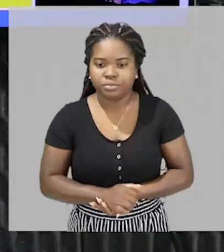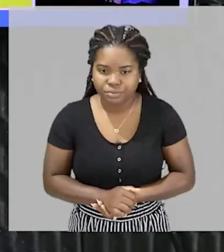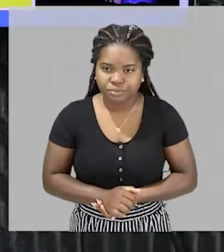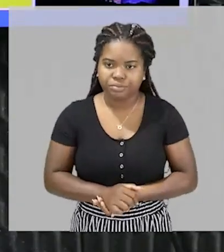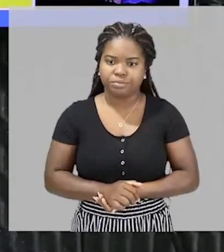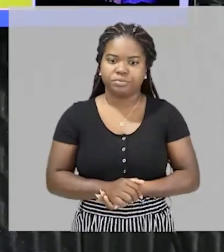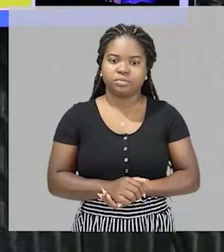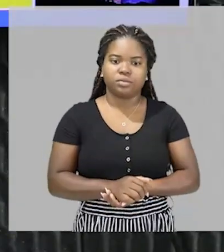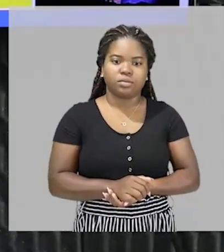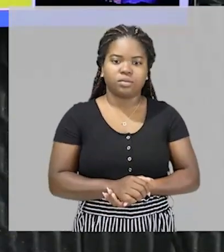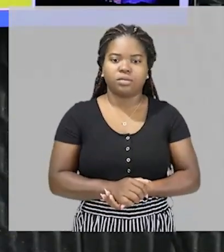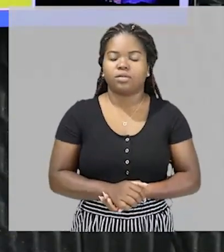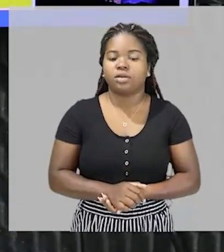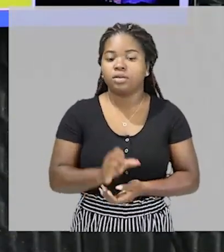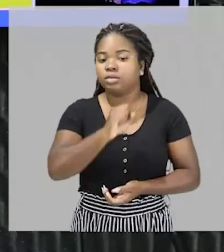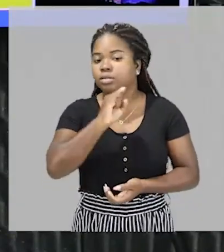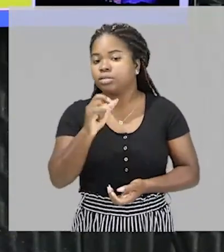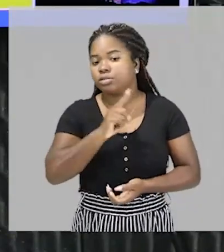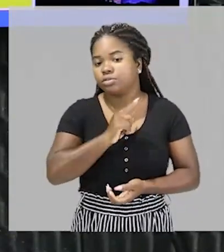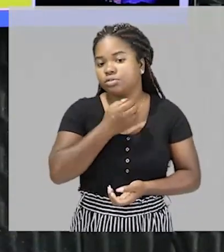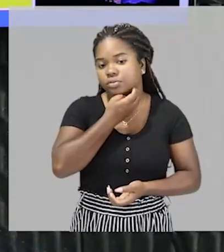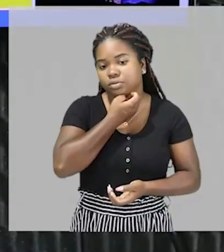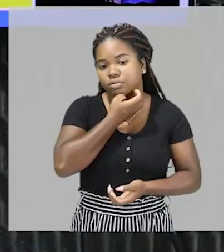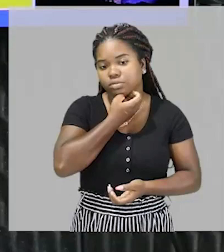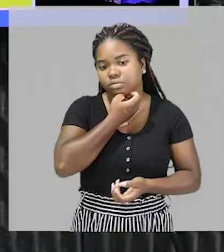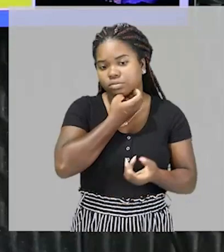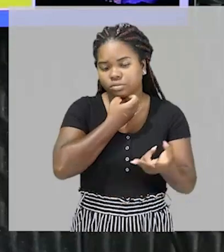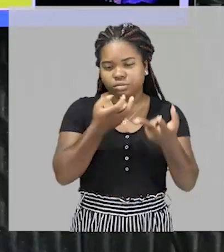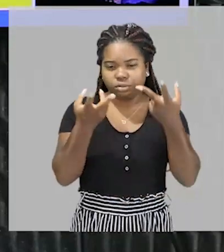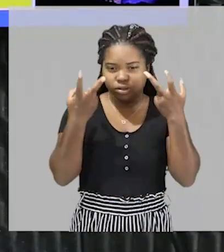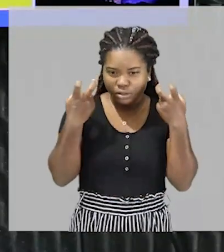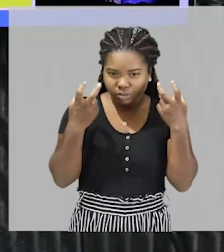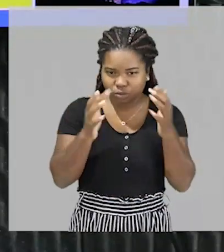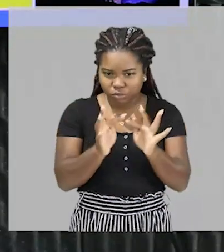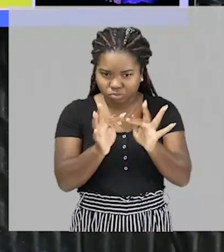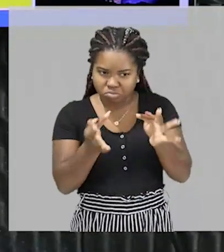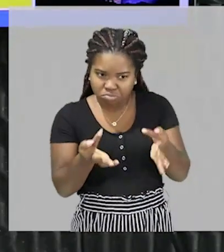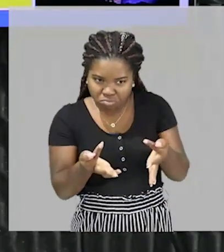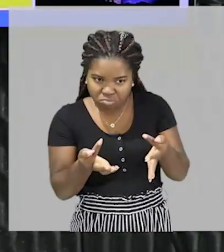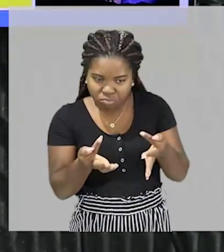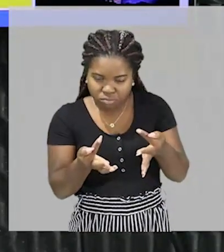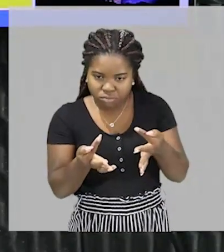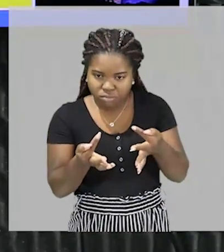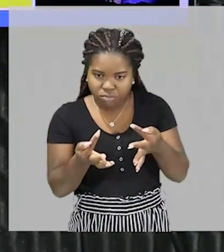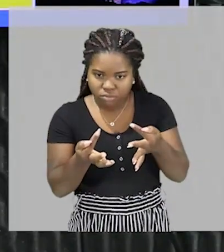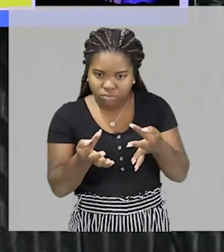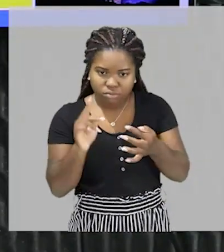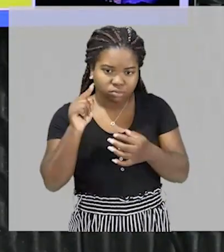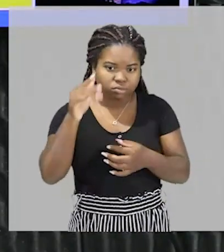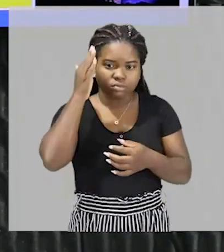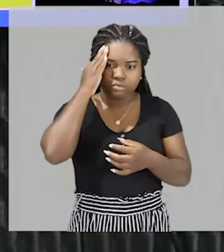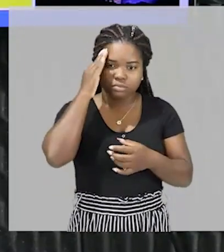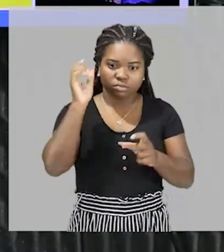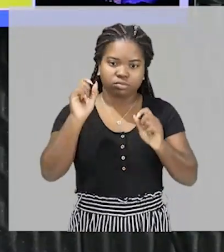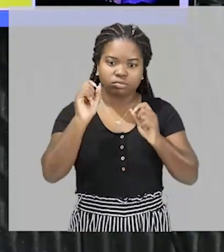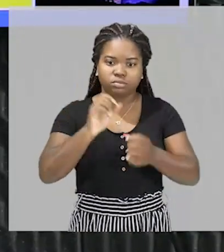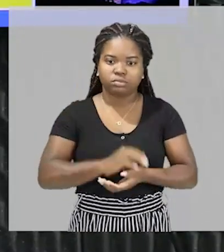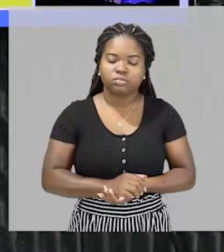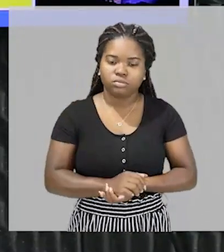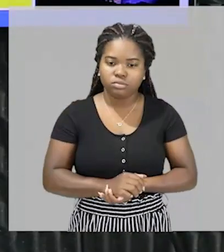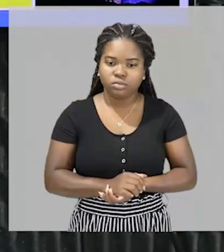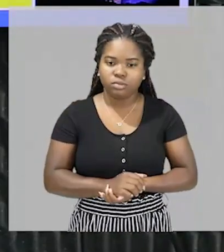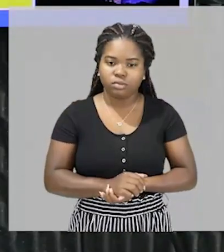do teatro. Se você tiver um mínimo de percepção, simples noção, você vai entender que essa tríade essencial,